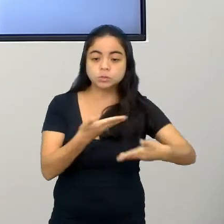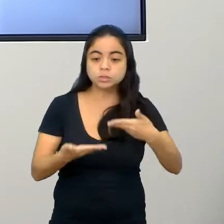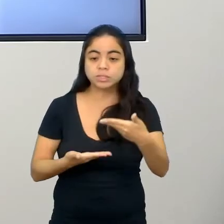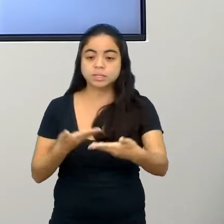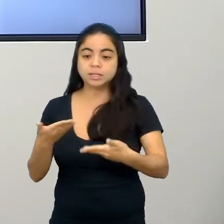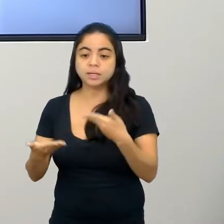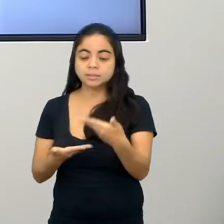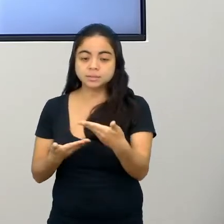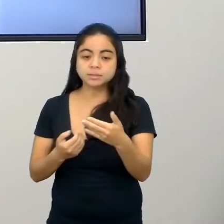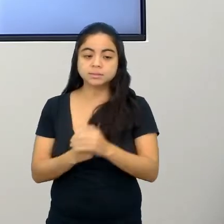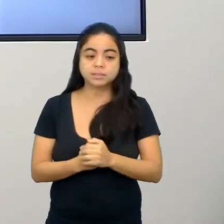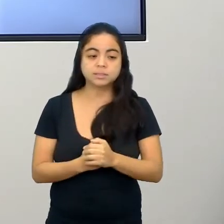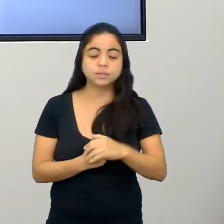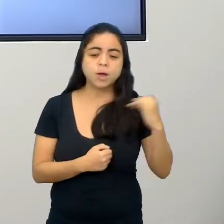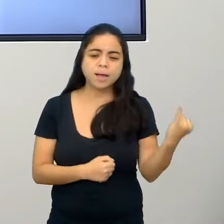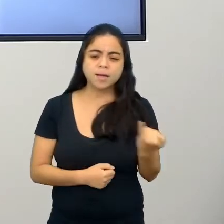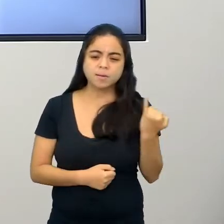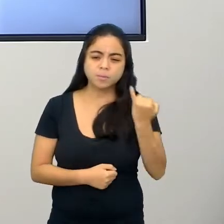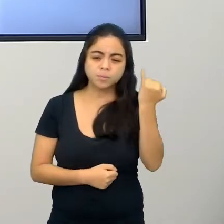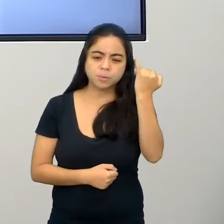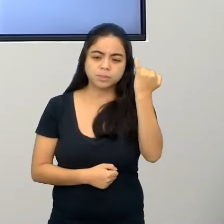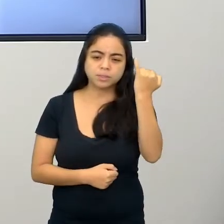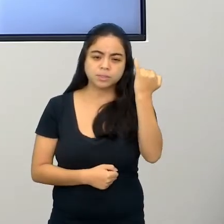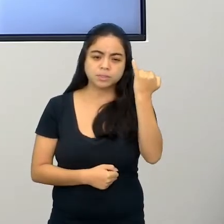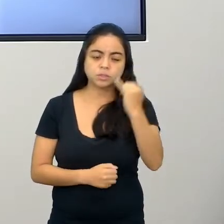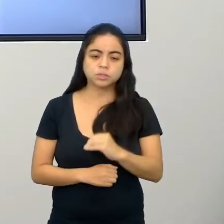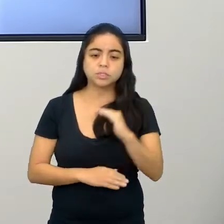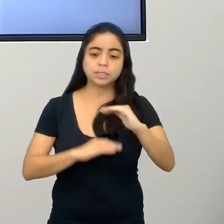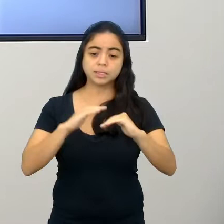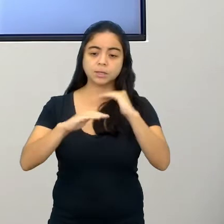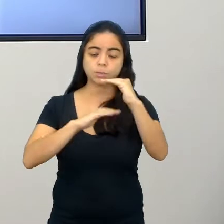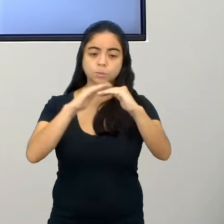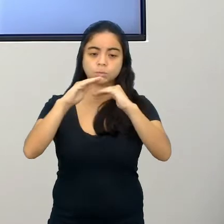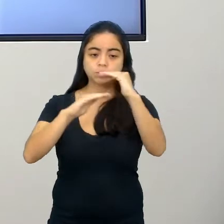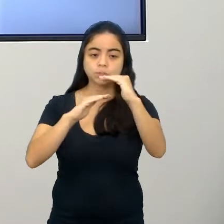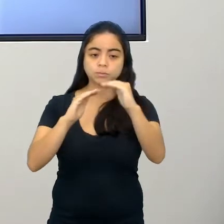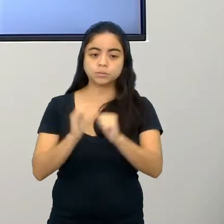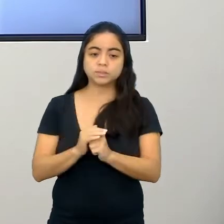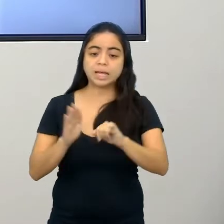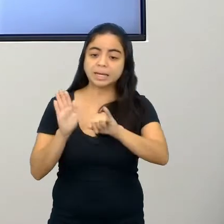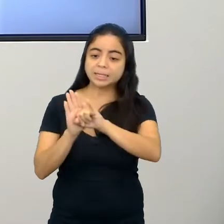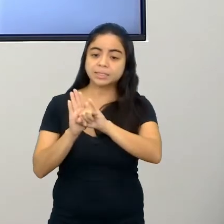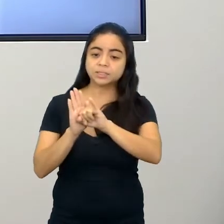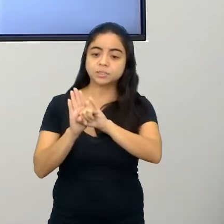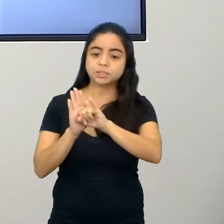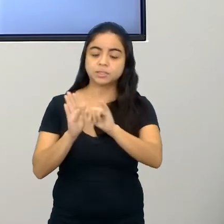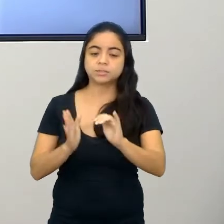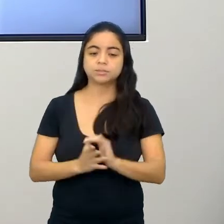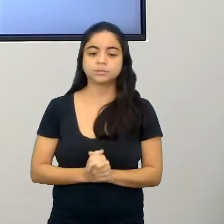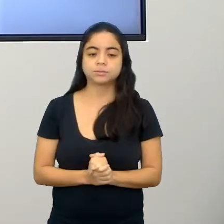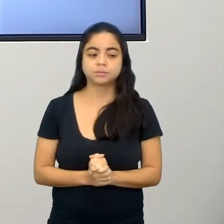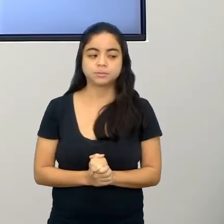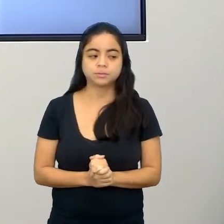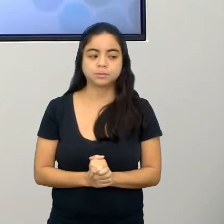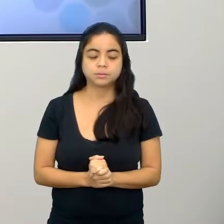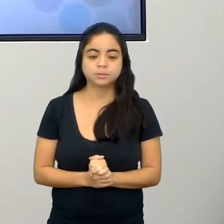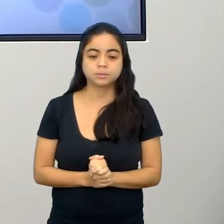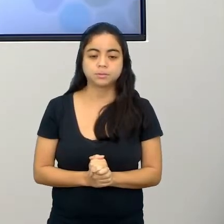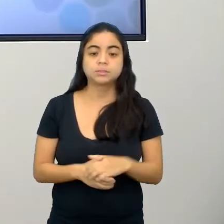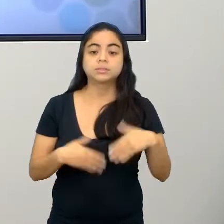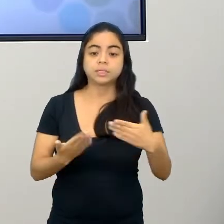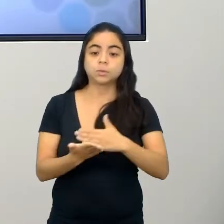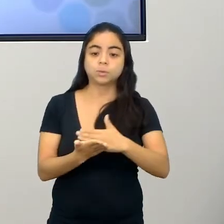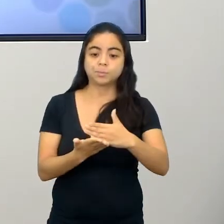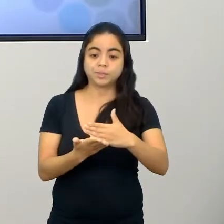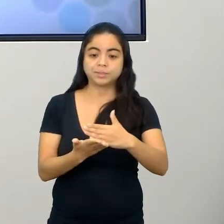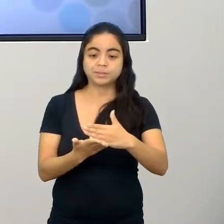é uma parte muito importante na construção dessa nossa identidade, tá? Para